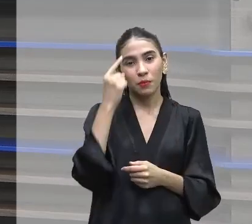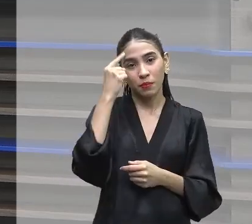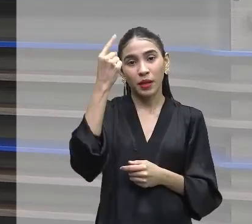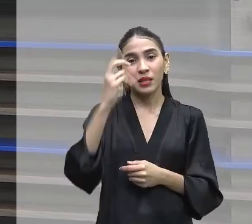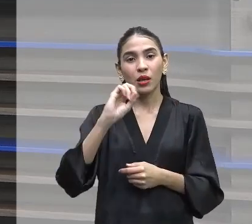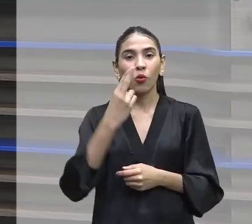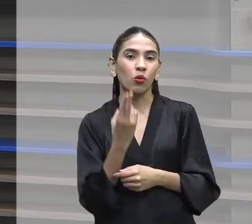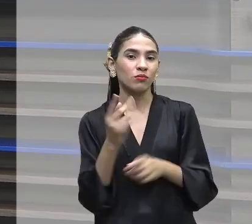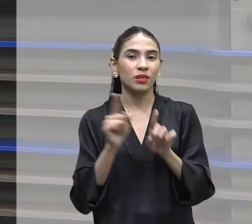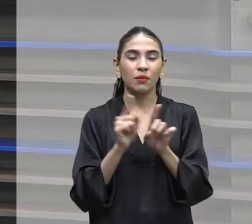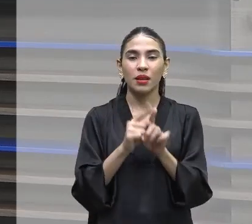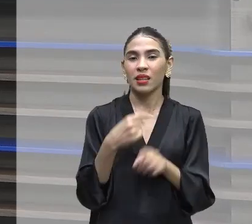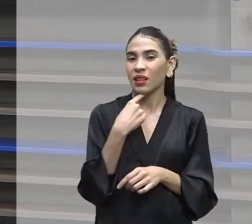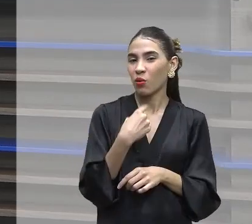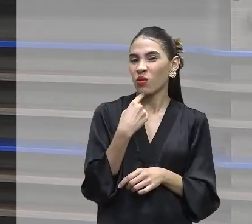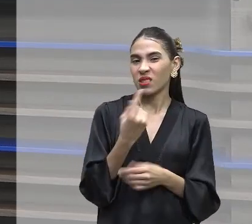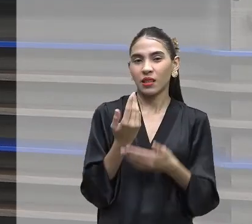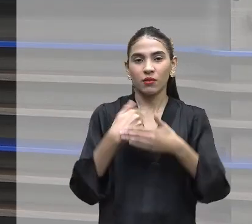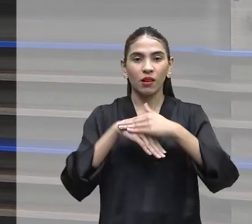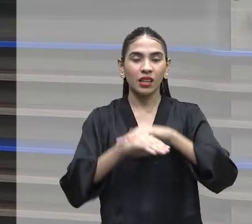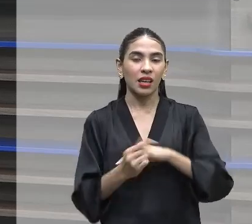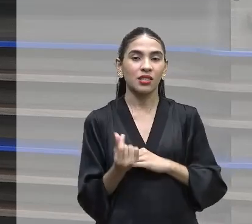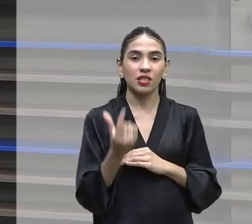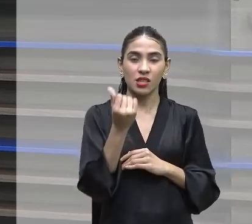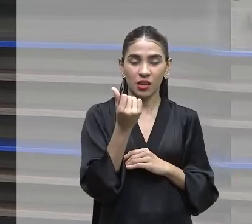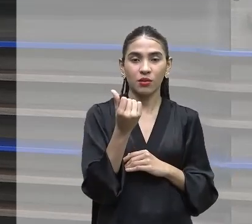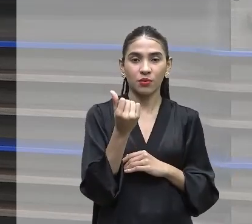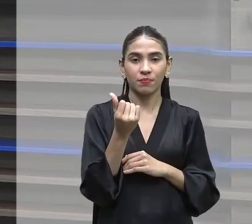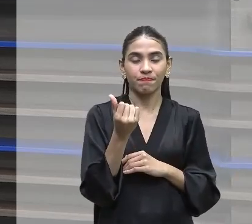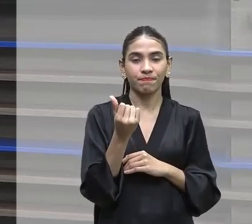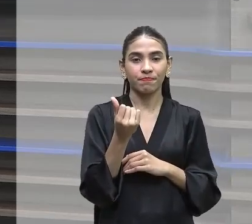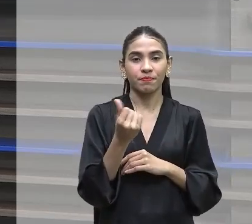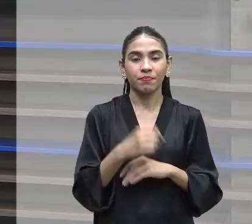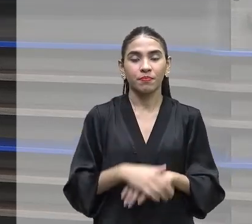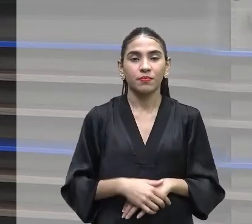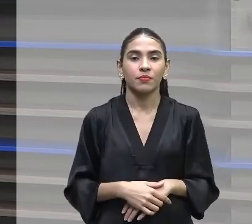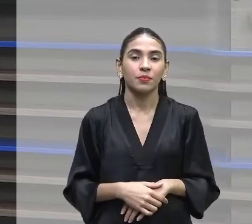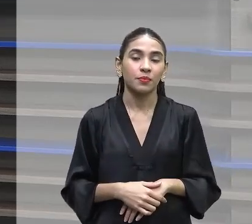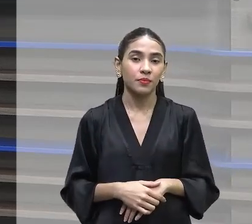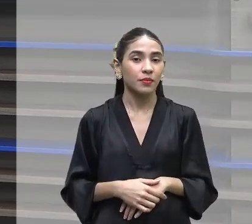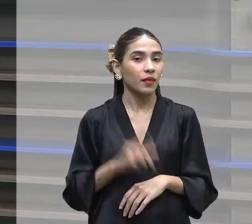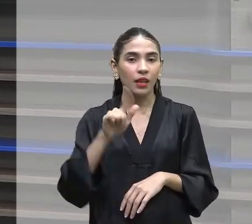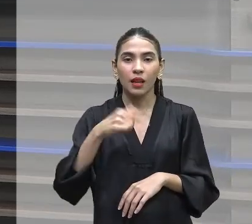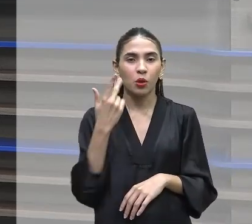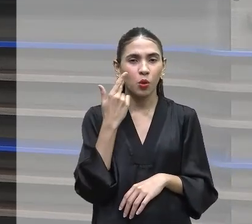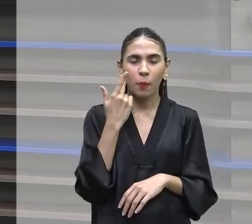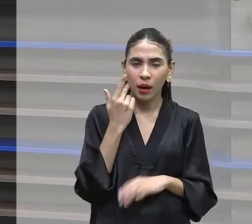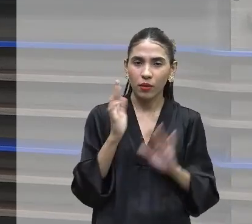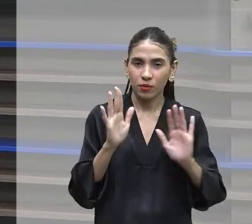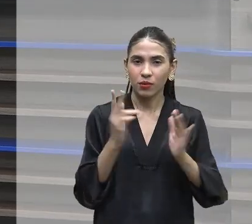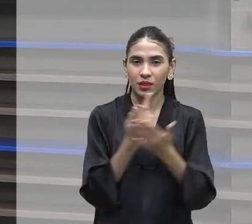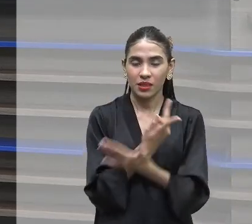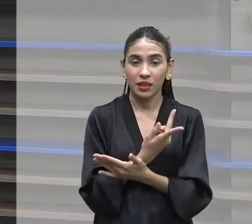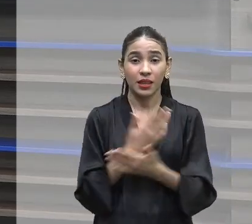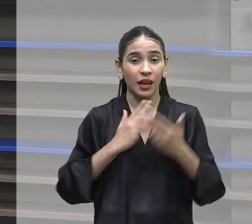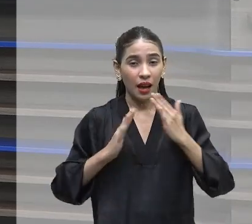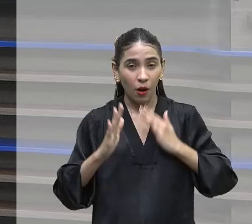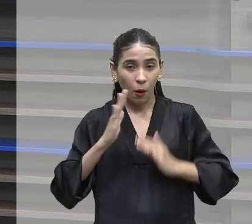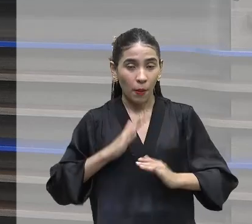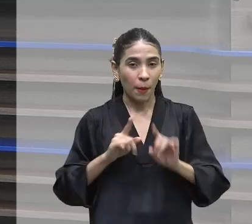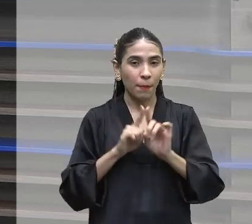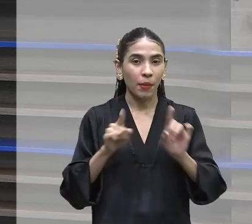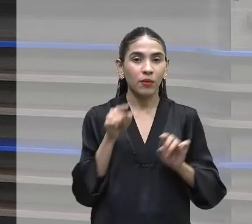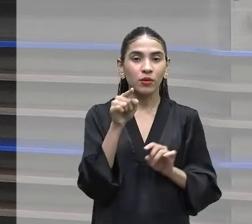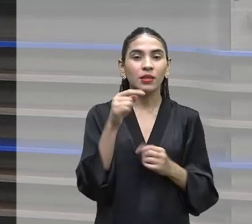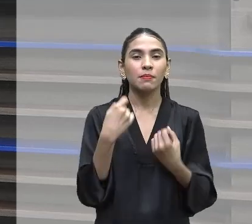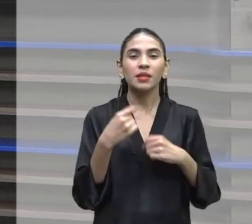guardar. Se você ainda não sabe investir, você não consegue guardar tudo que planejou. É normal isso acontecer, mas o que você tem que